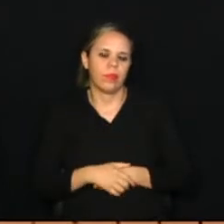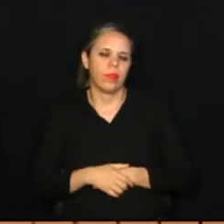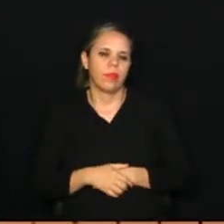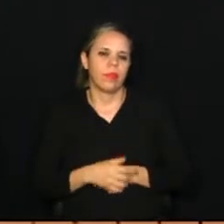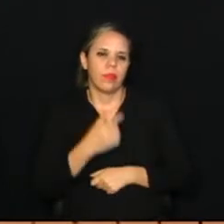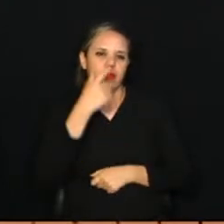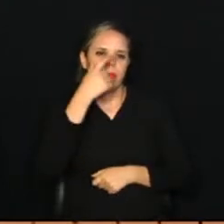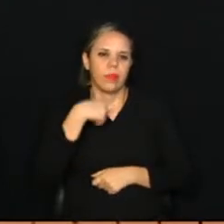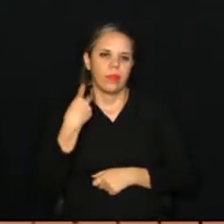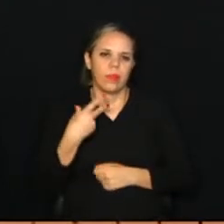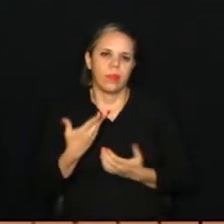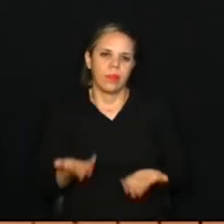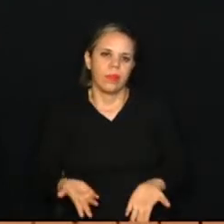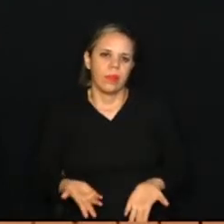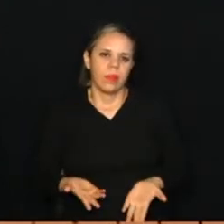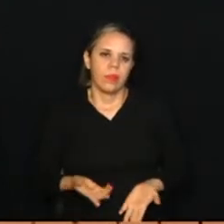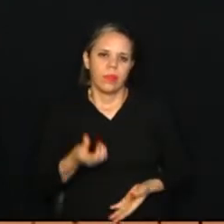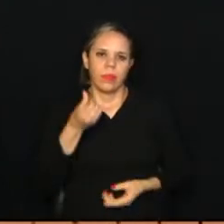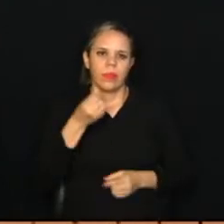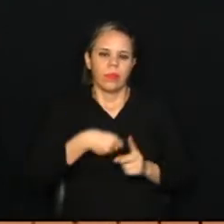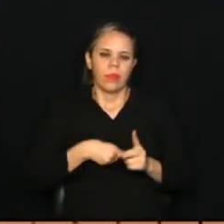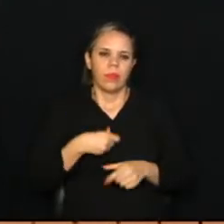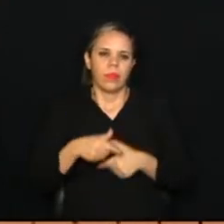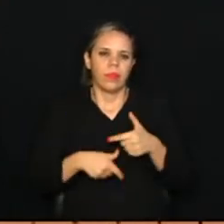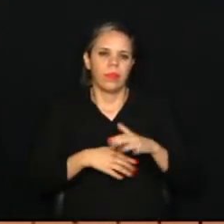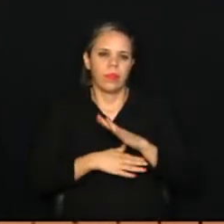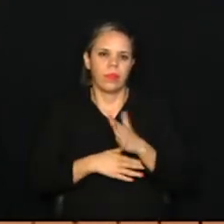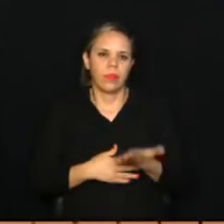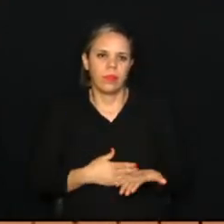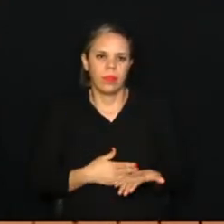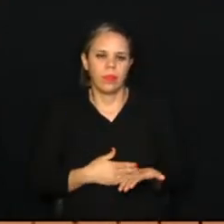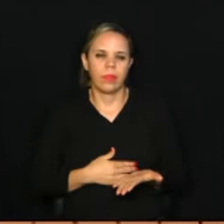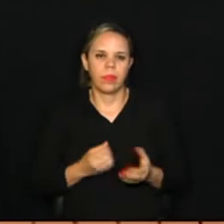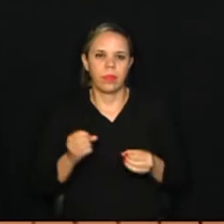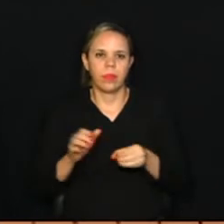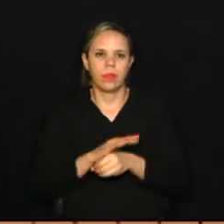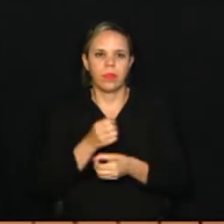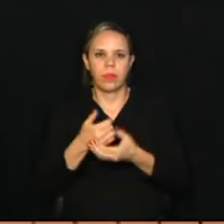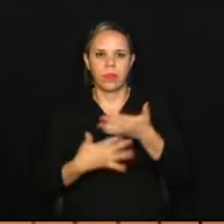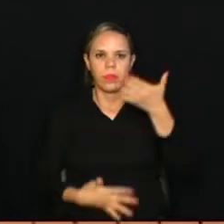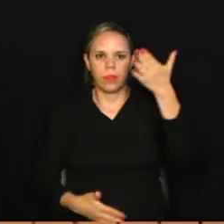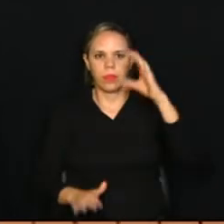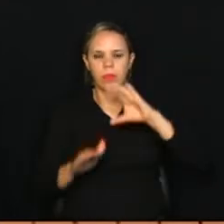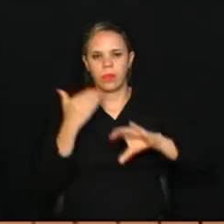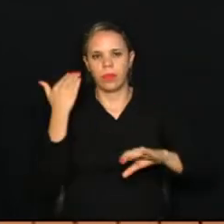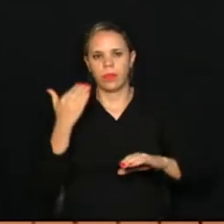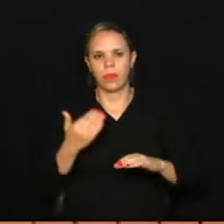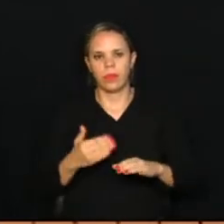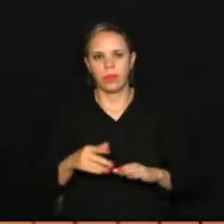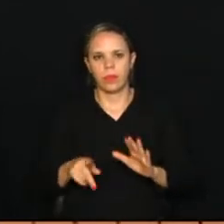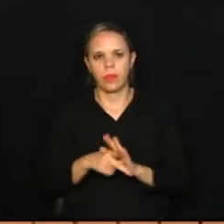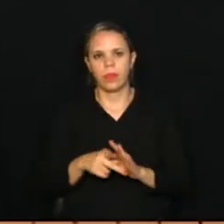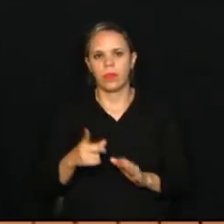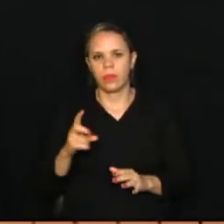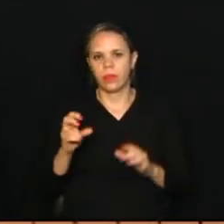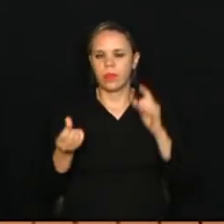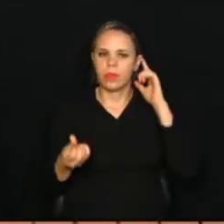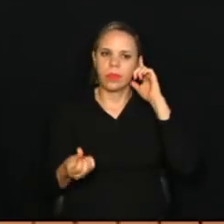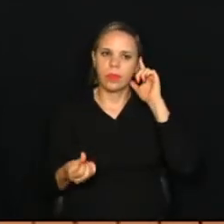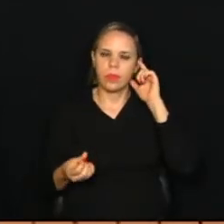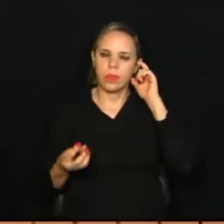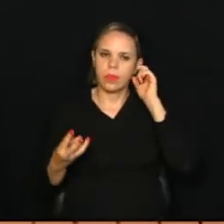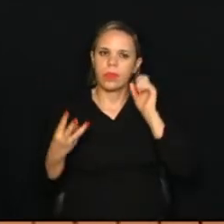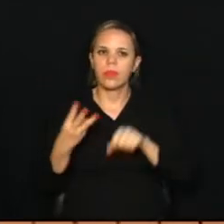aqui como vereador, né, com 6 meses de casa, é uma enxurrada eu tenho meu próprio 156 ali, que é o meu